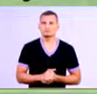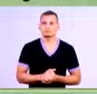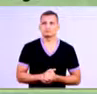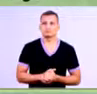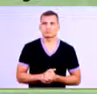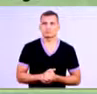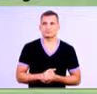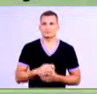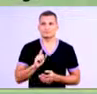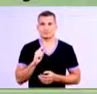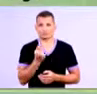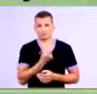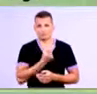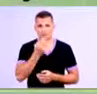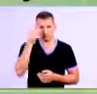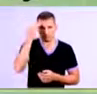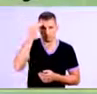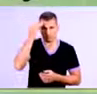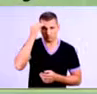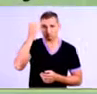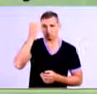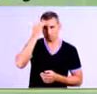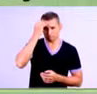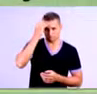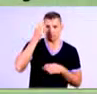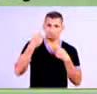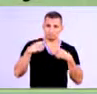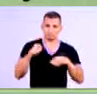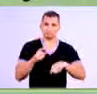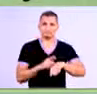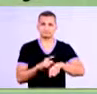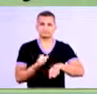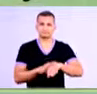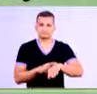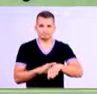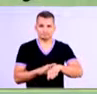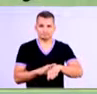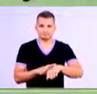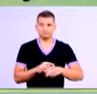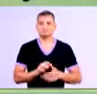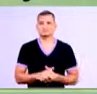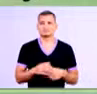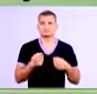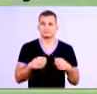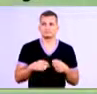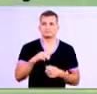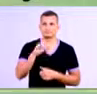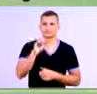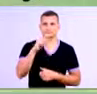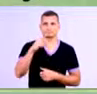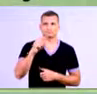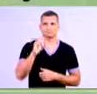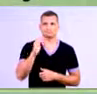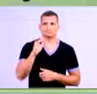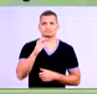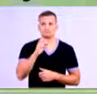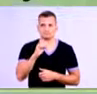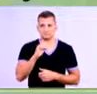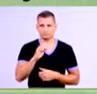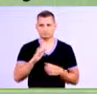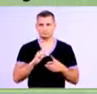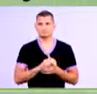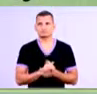Para nós memorizarmos, nós precisamos de tempo, de espaço, de